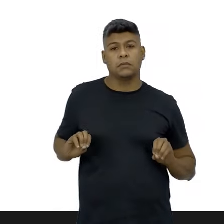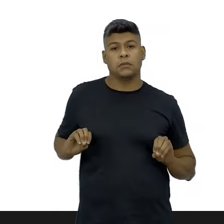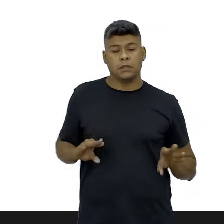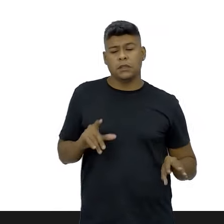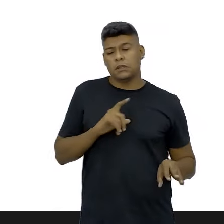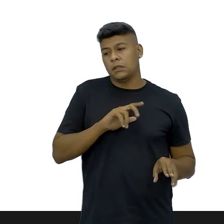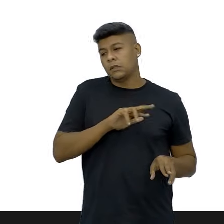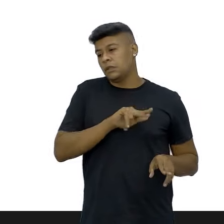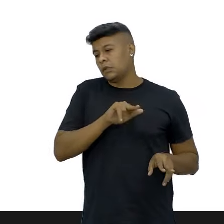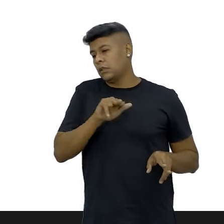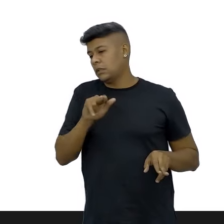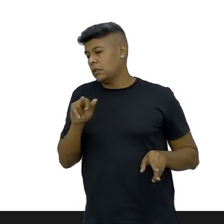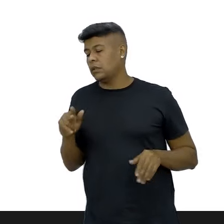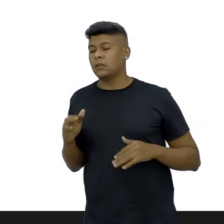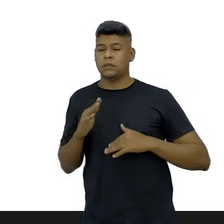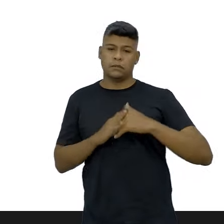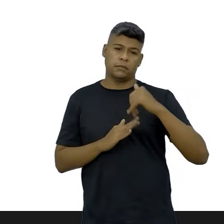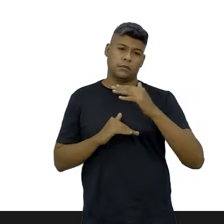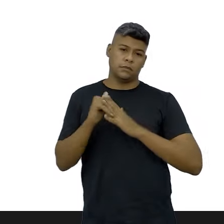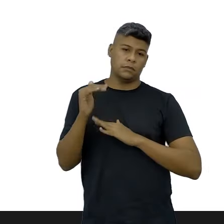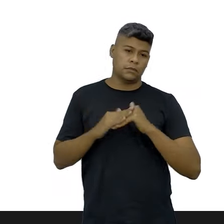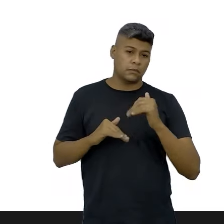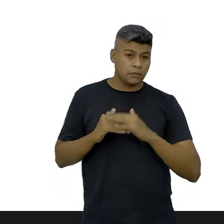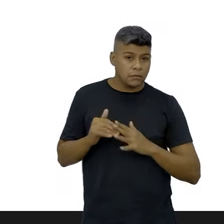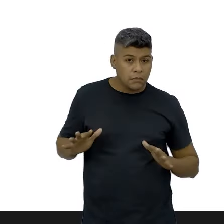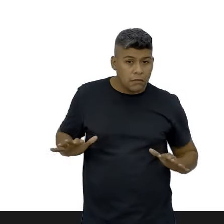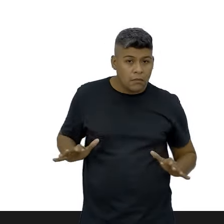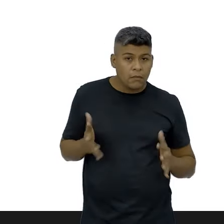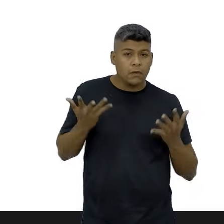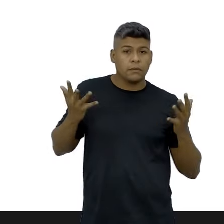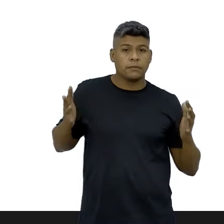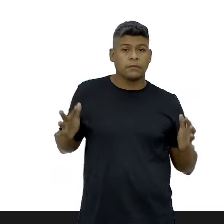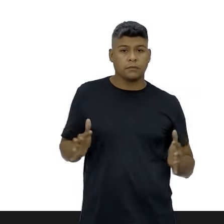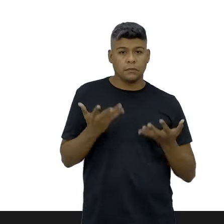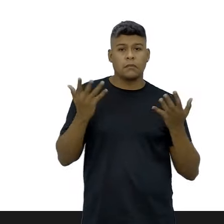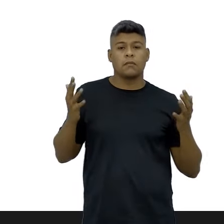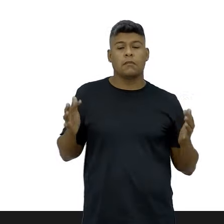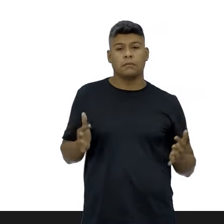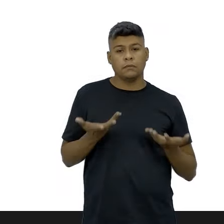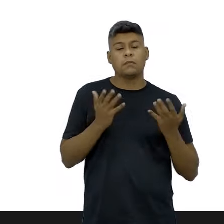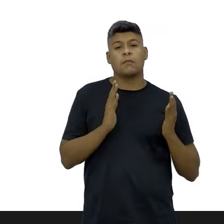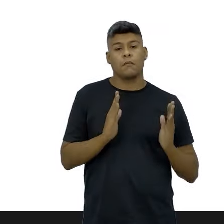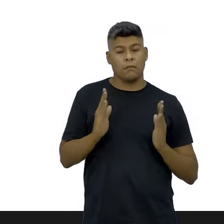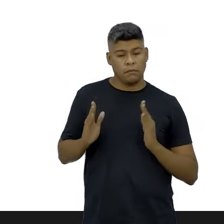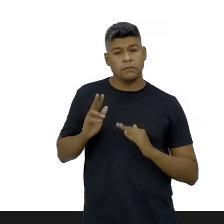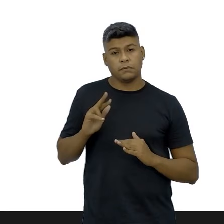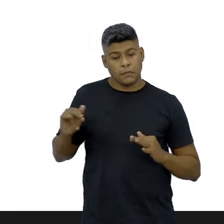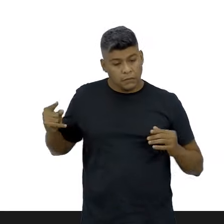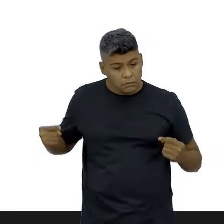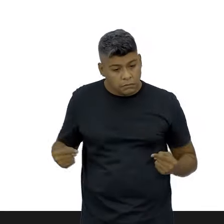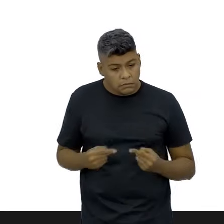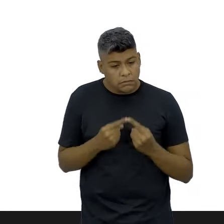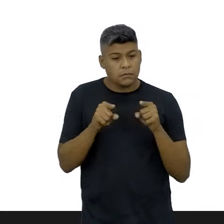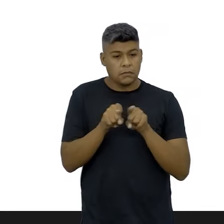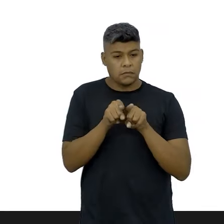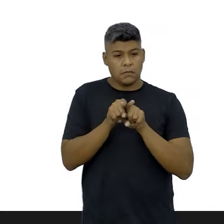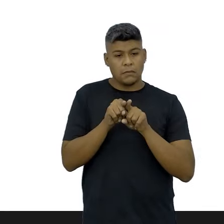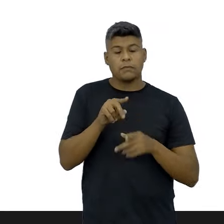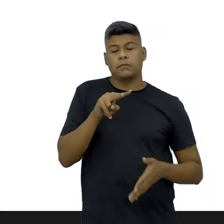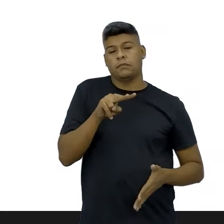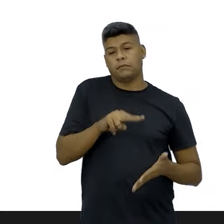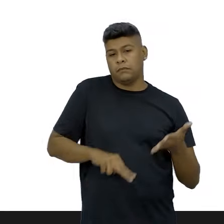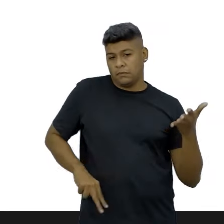uma série de habilidades mobilizadas aí por essa sequência, que vão se atrelar também ao eixo